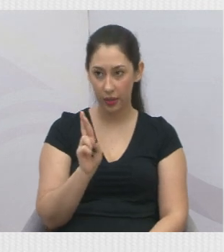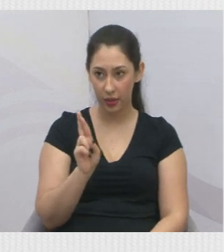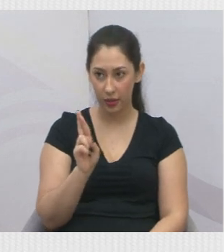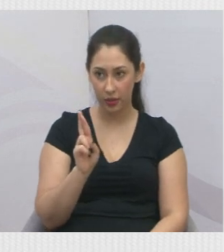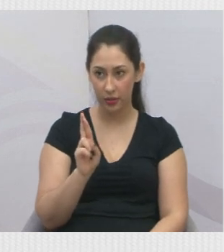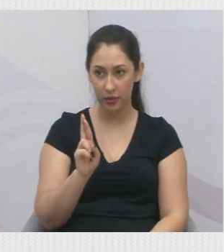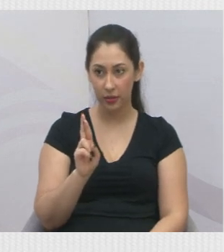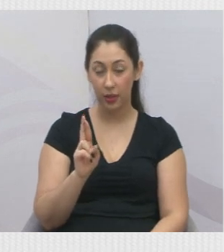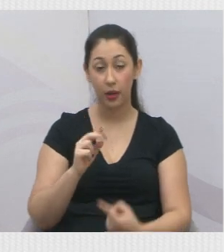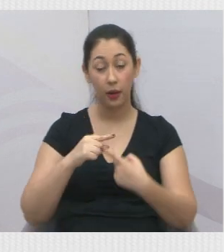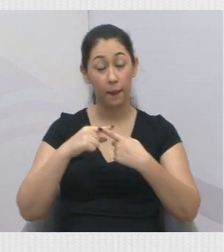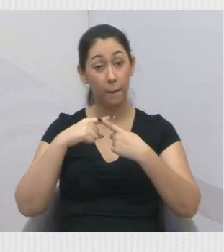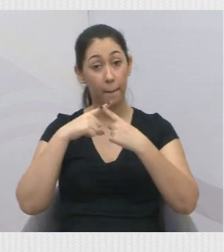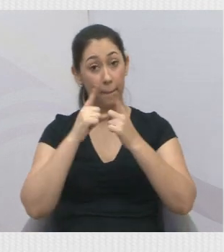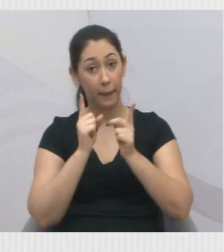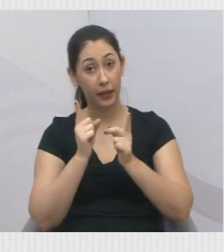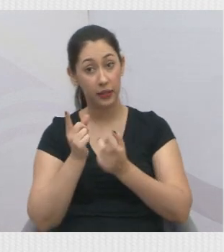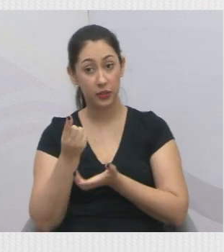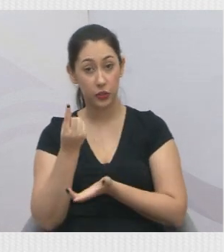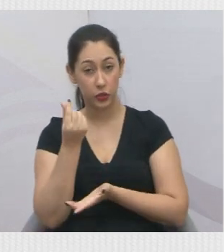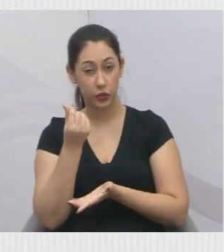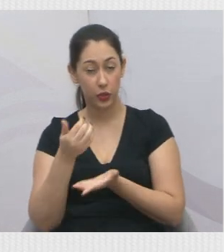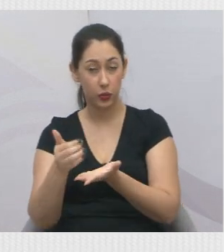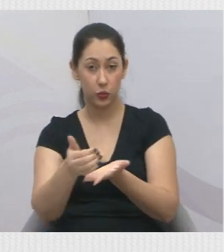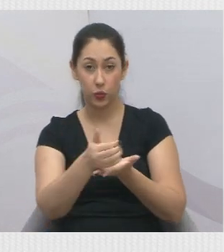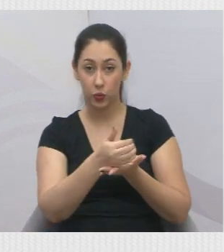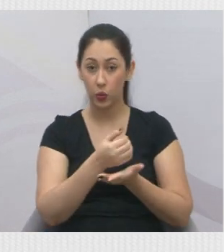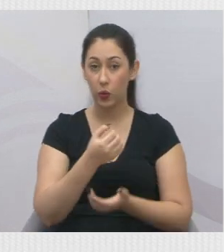R$ 25.048, na qual arrecadamos